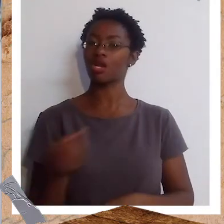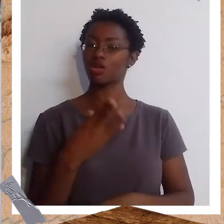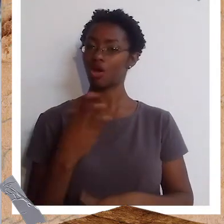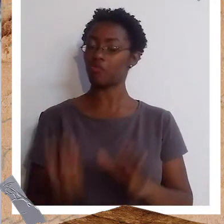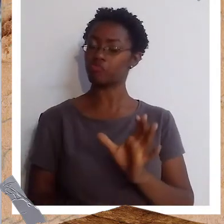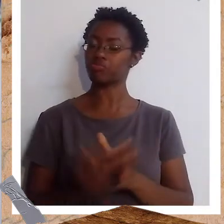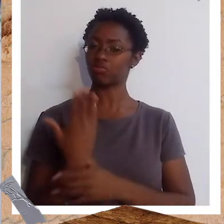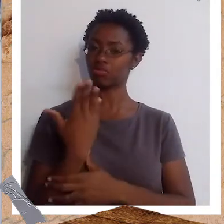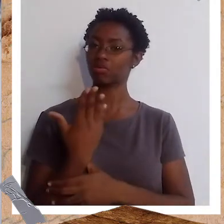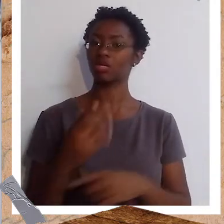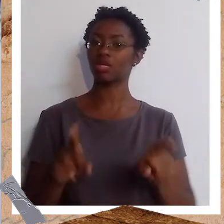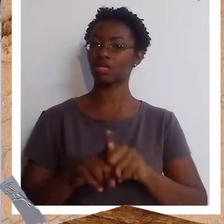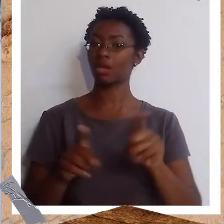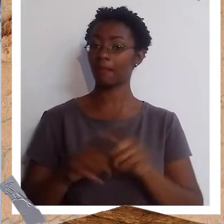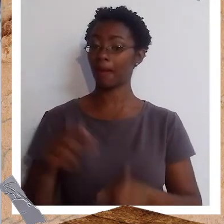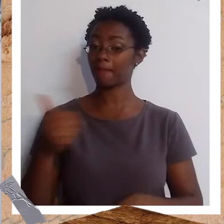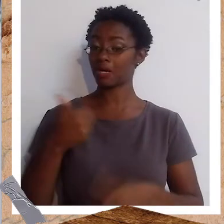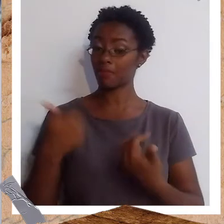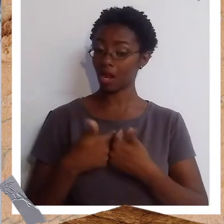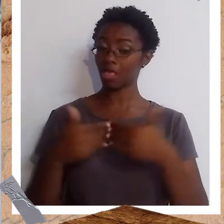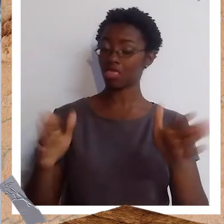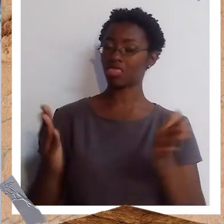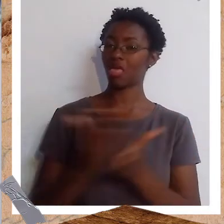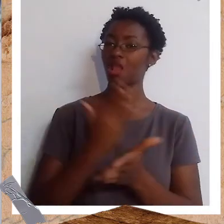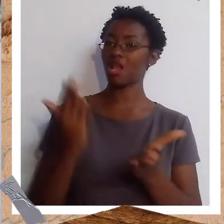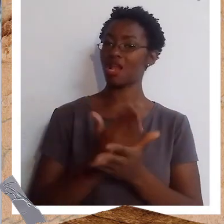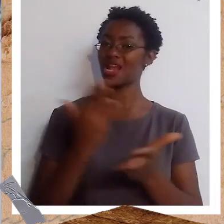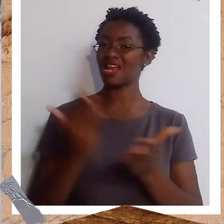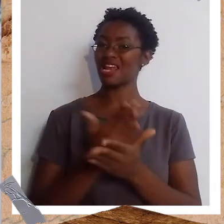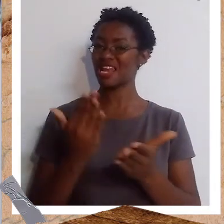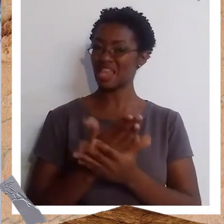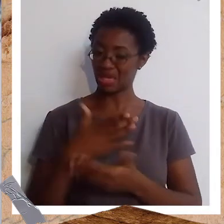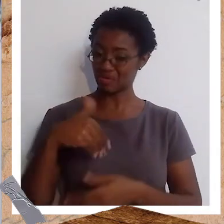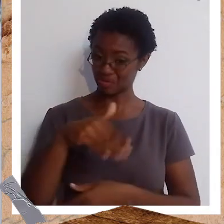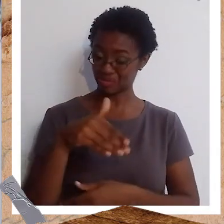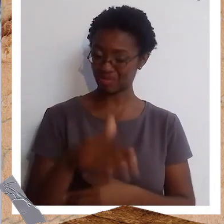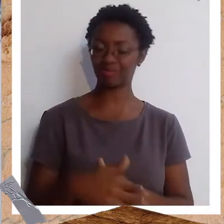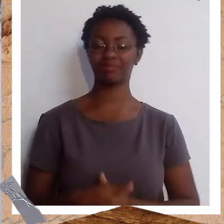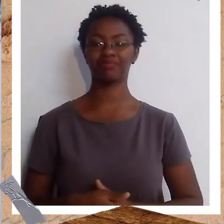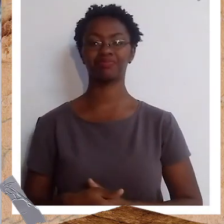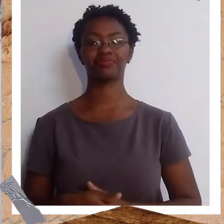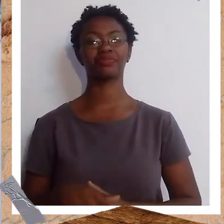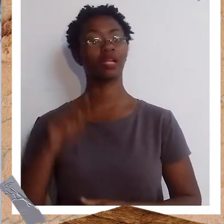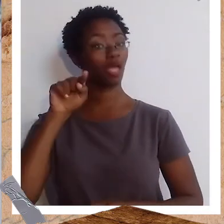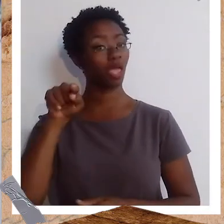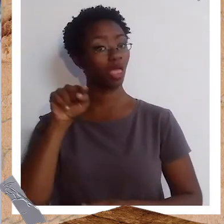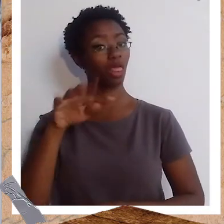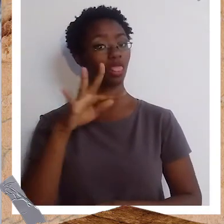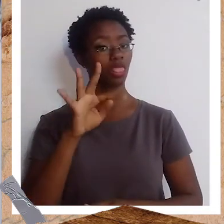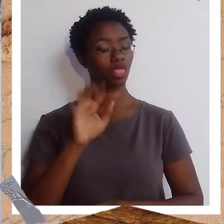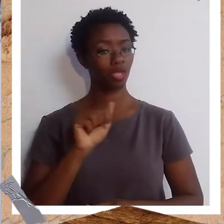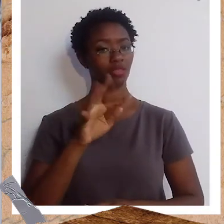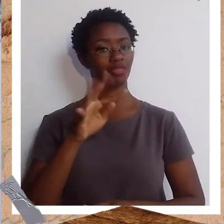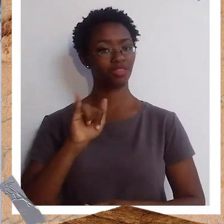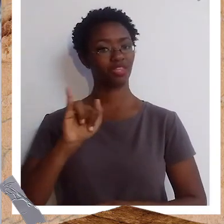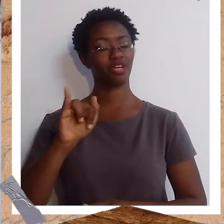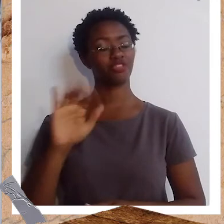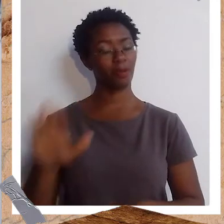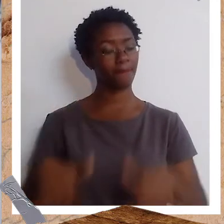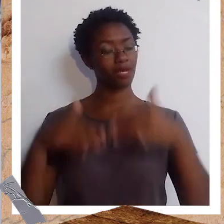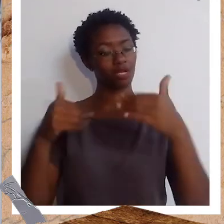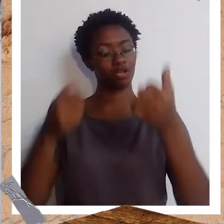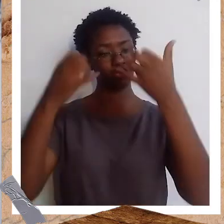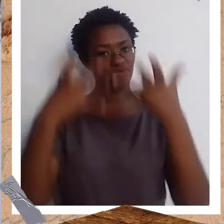seu primeiro livro. Olha que coisa maravilhosa. A Patti Wolff também é a melhor definição